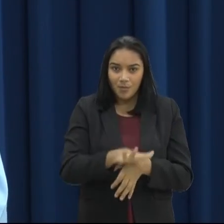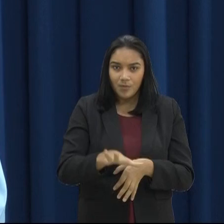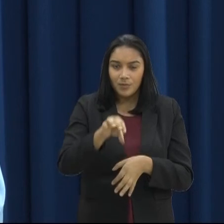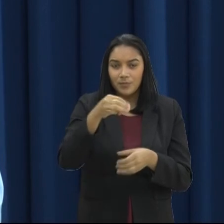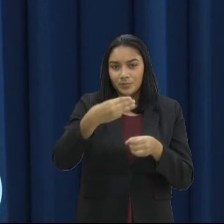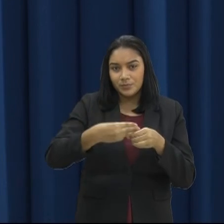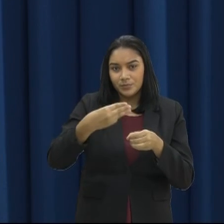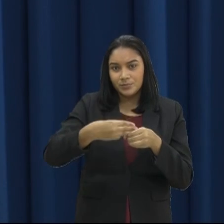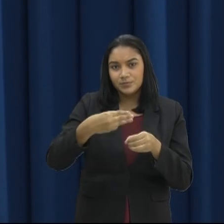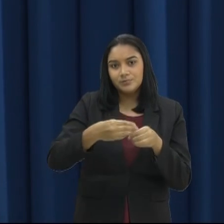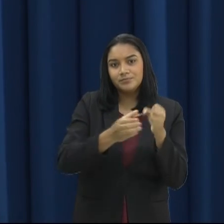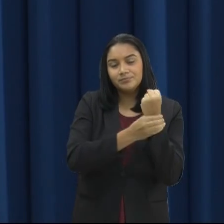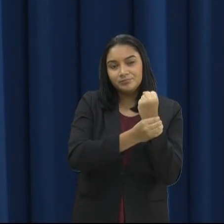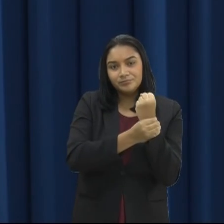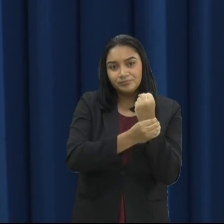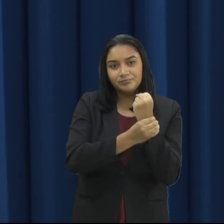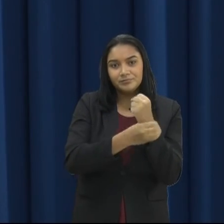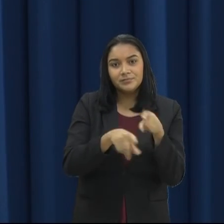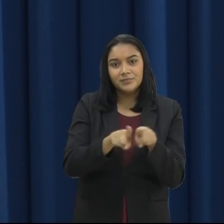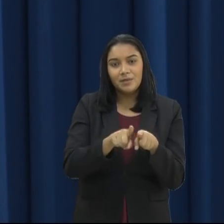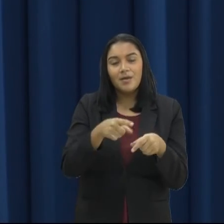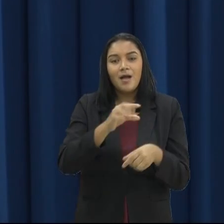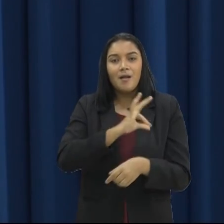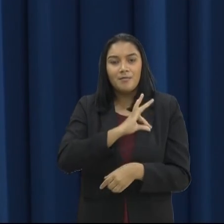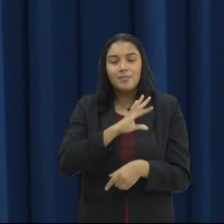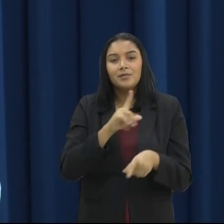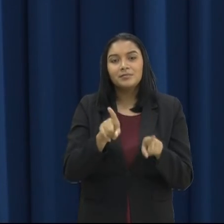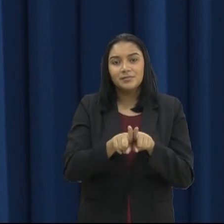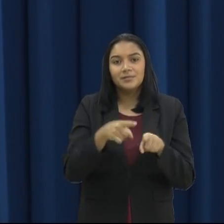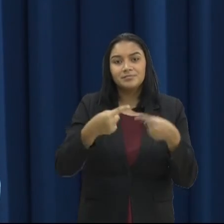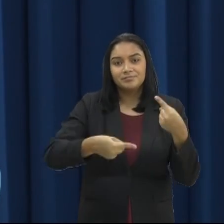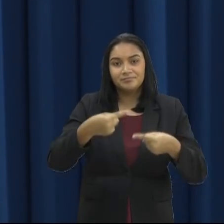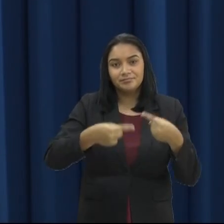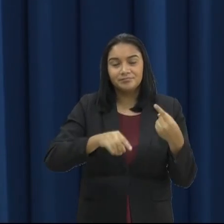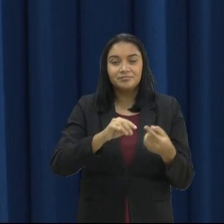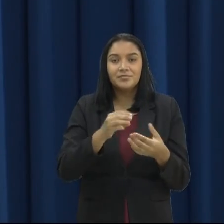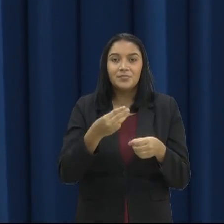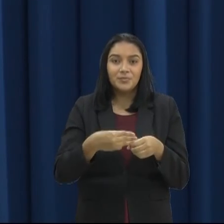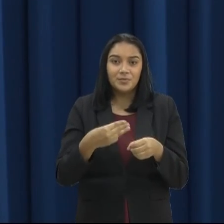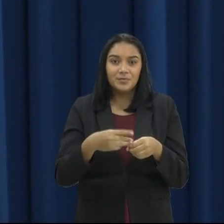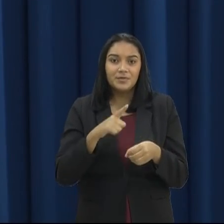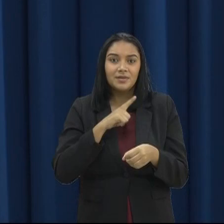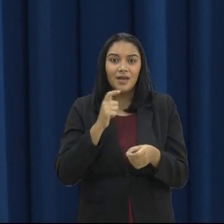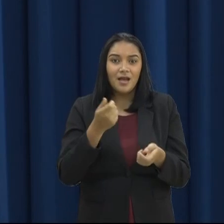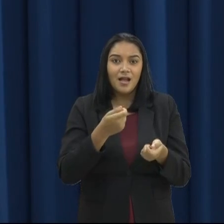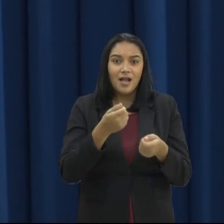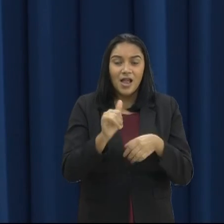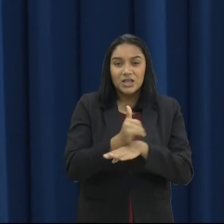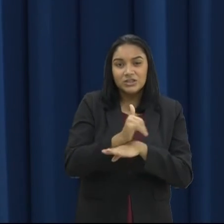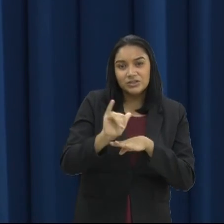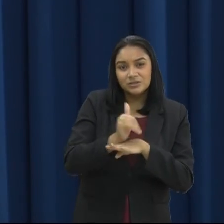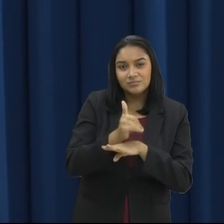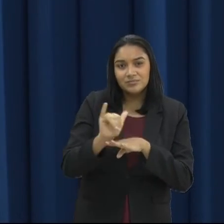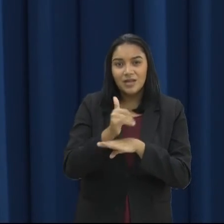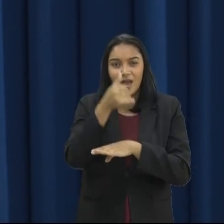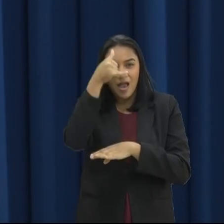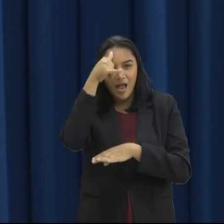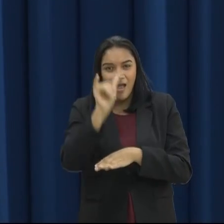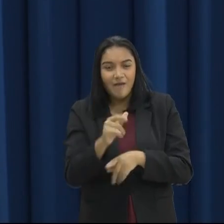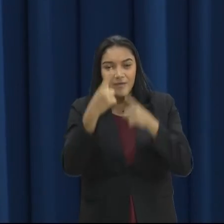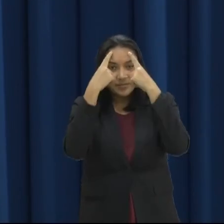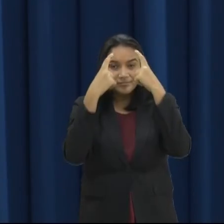Política Municipal de Segurança Pública, exatamente para a gente ter estratégias de combate